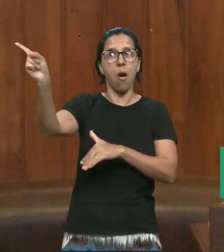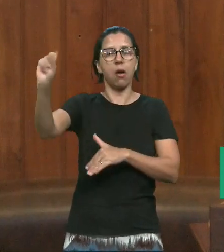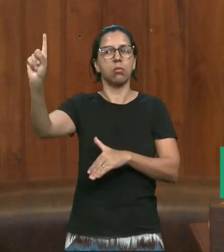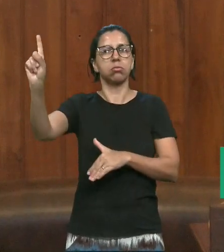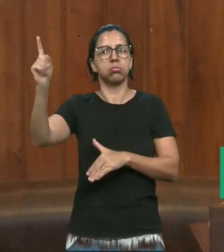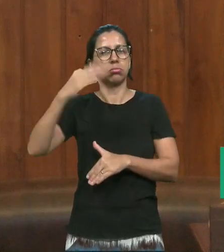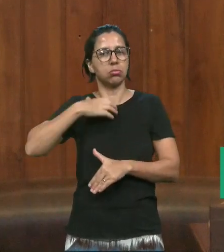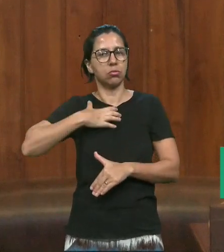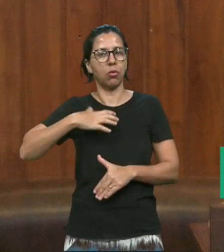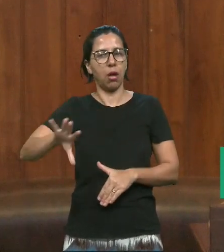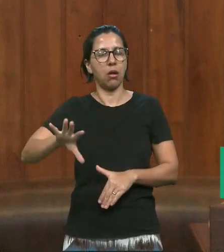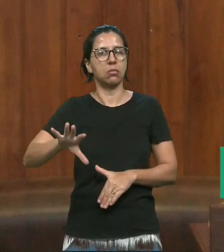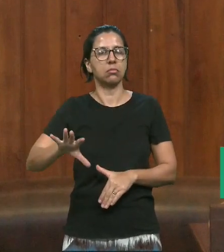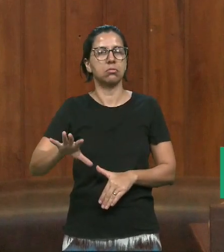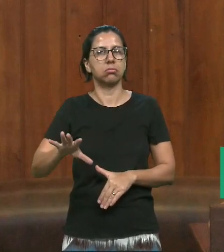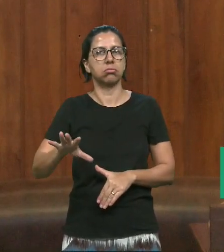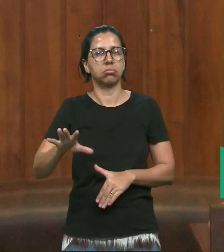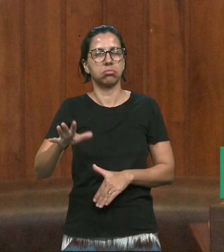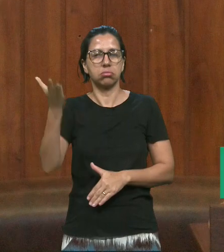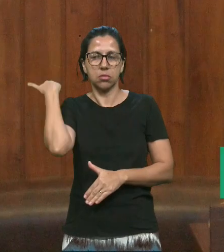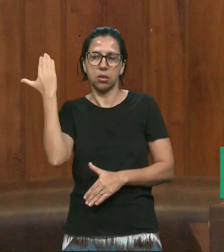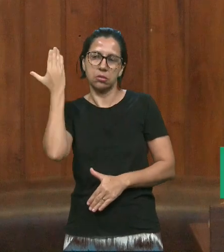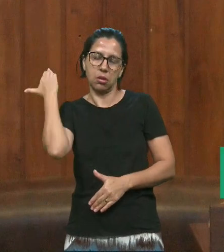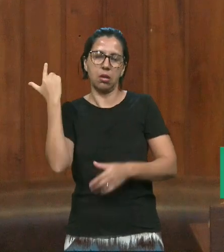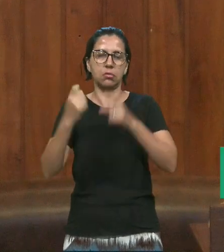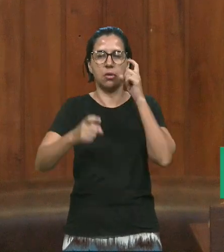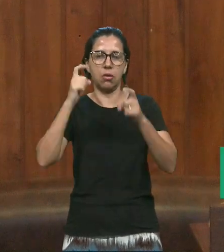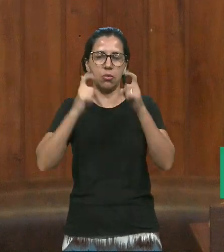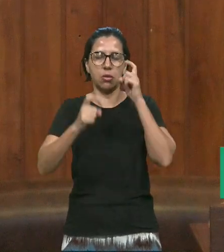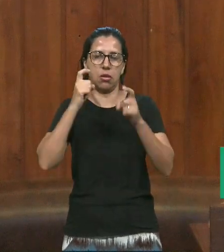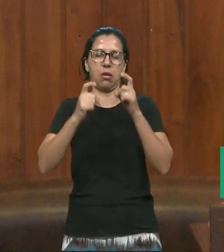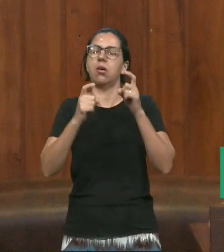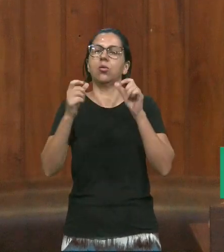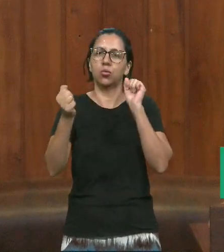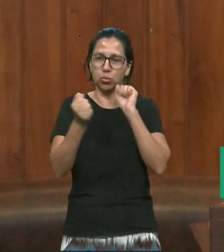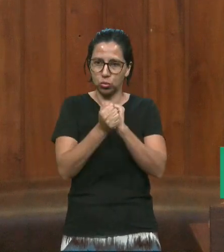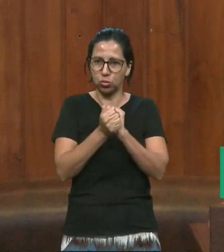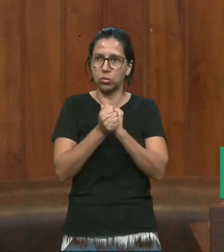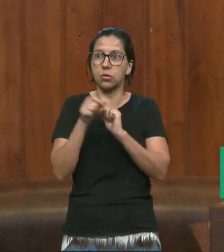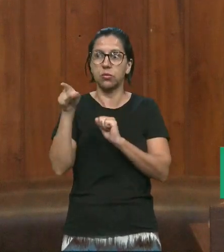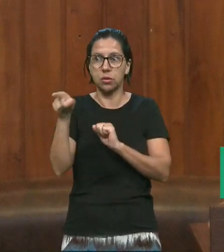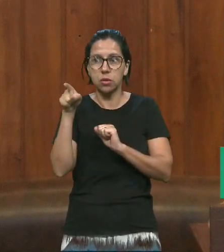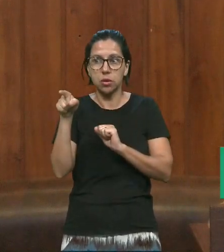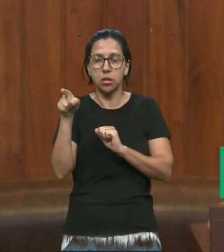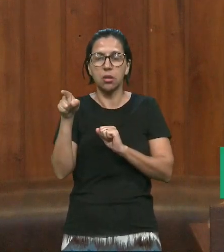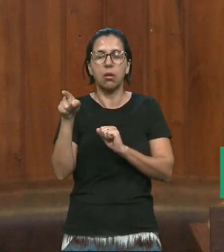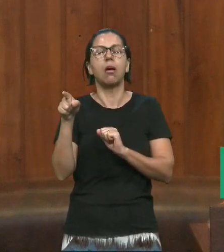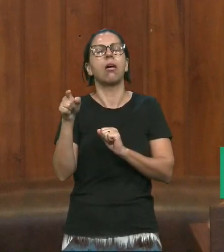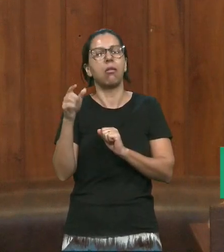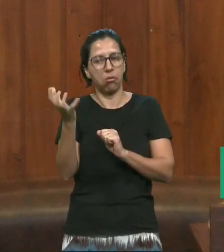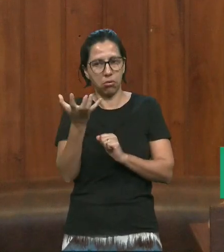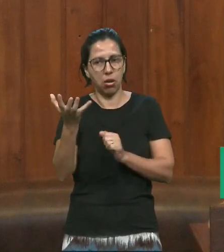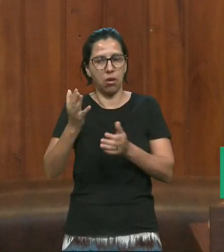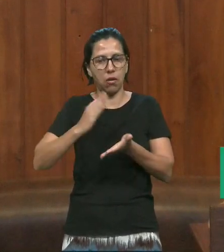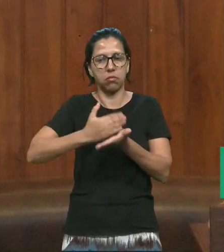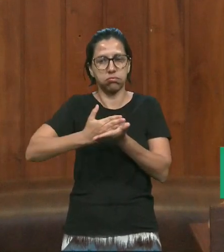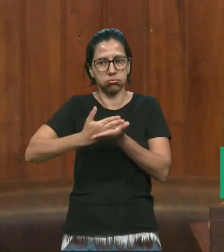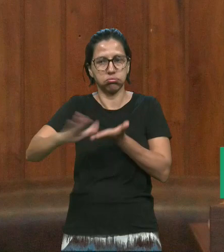última reunião que nós tivemos, tá? Nós queríamos que você saísse. Até então você